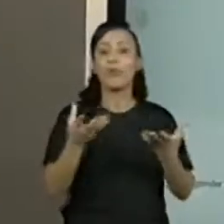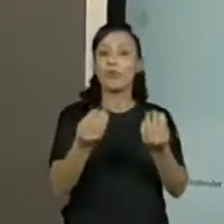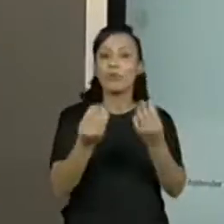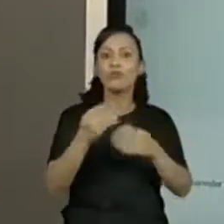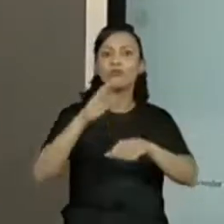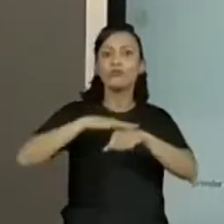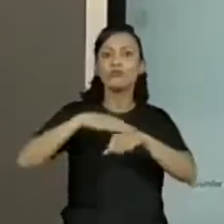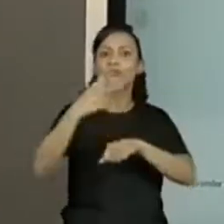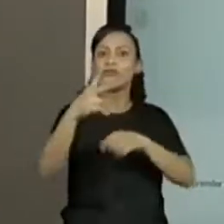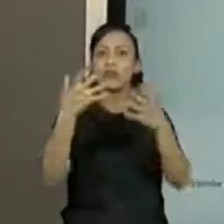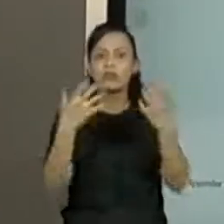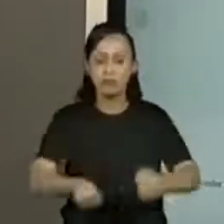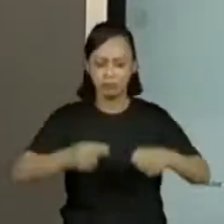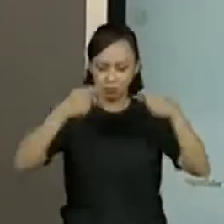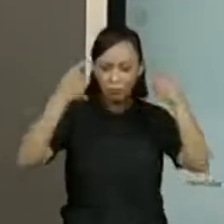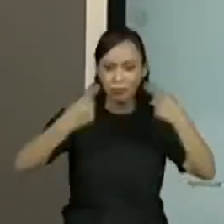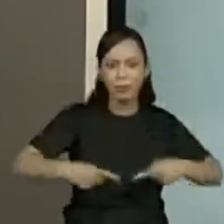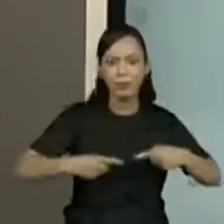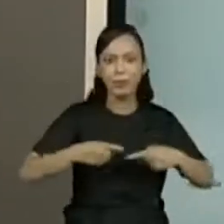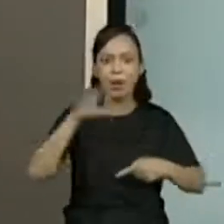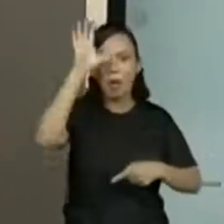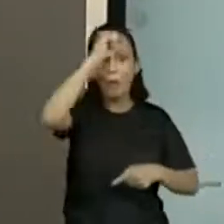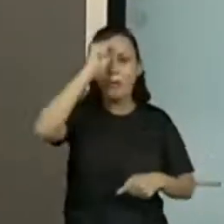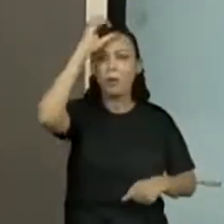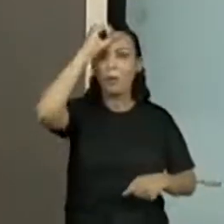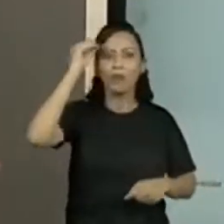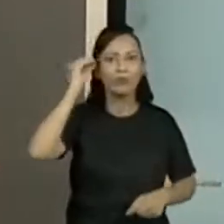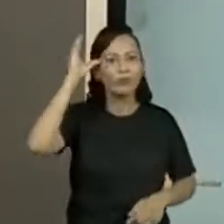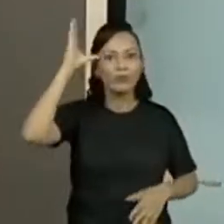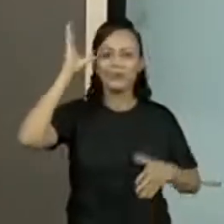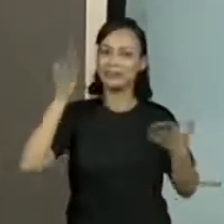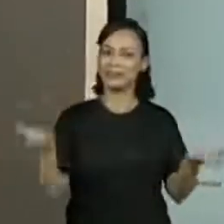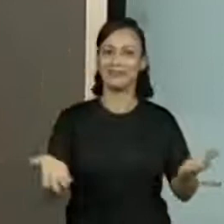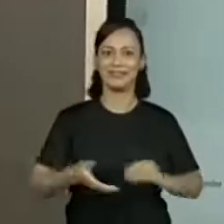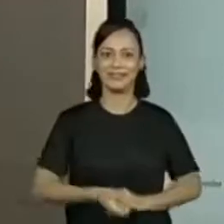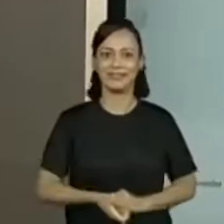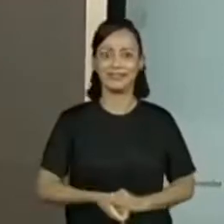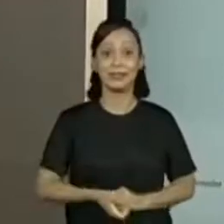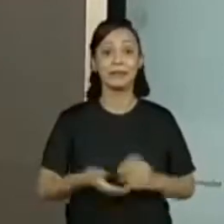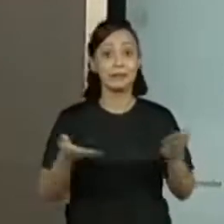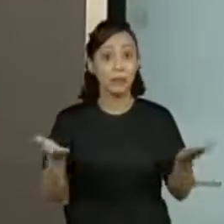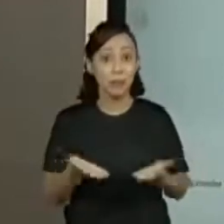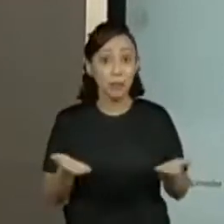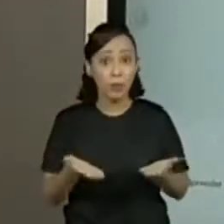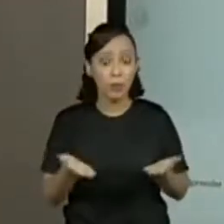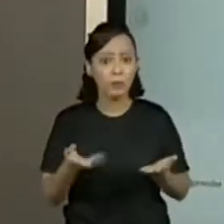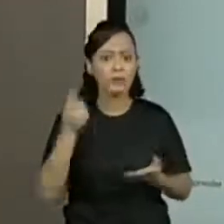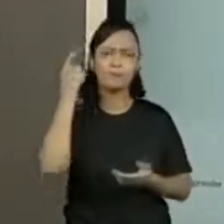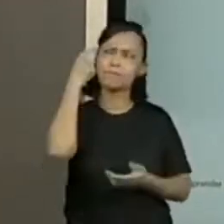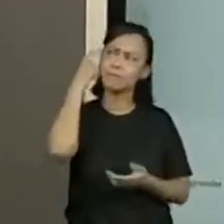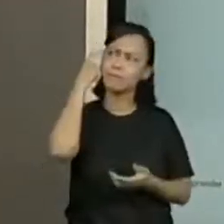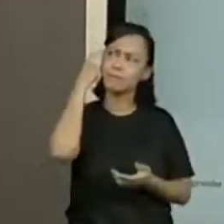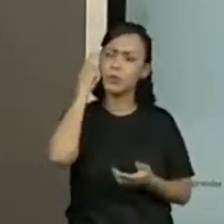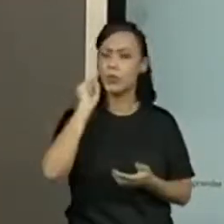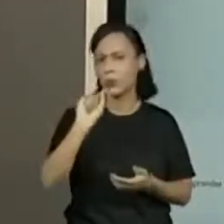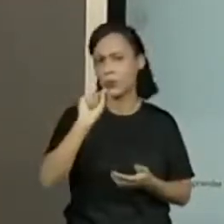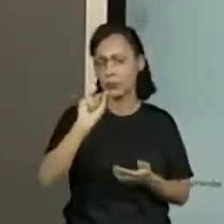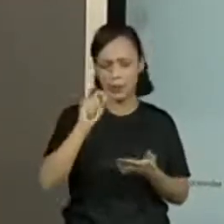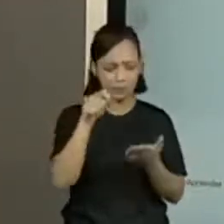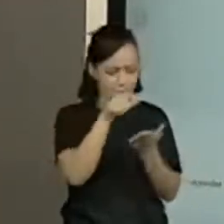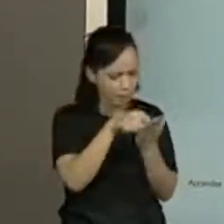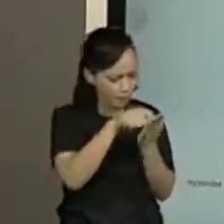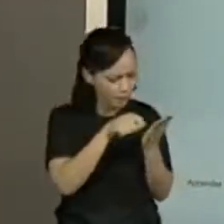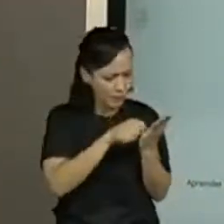os desafios estão cada dia mais se superando a gente hoje está refletindo aí sobre a escrita de algumas